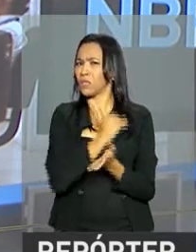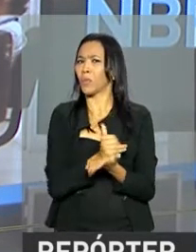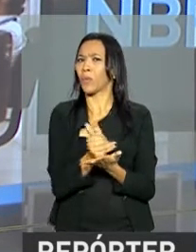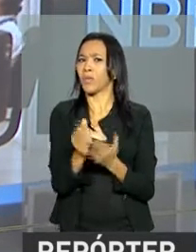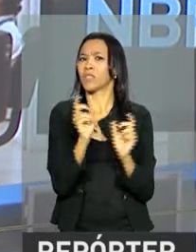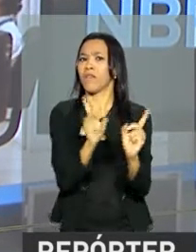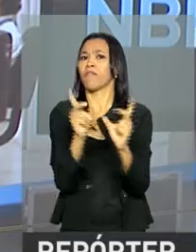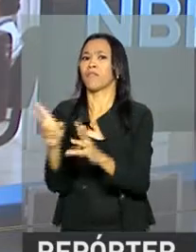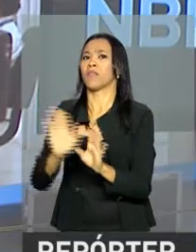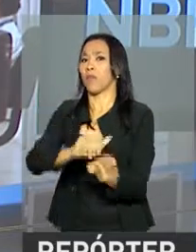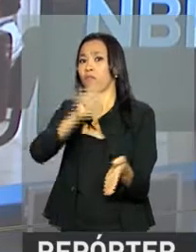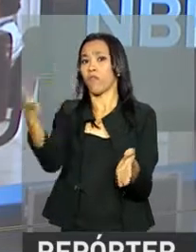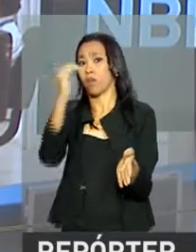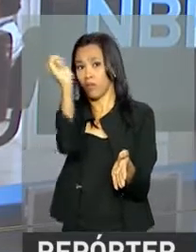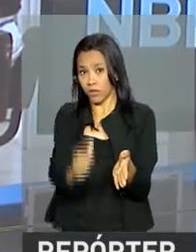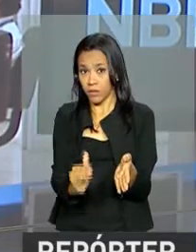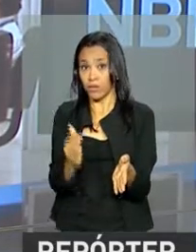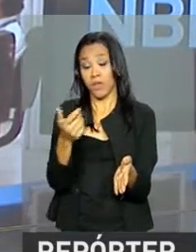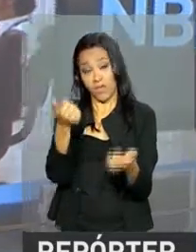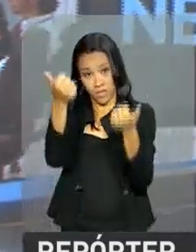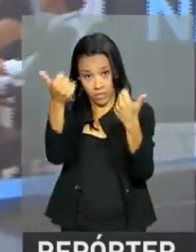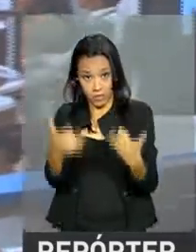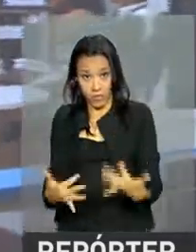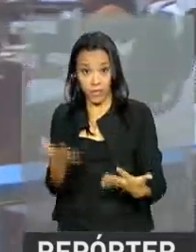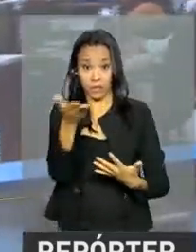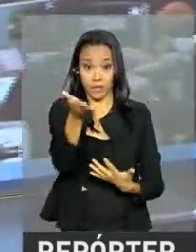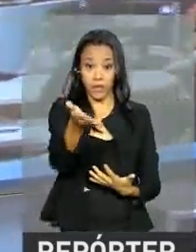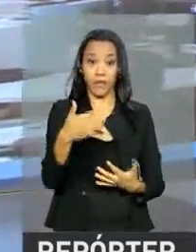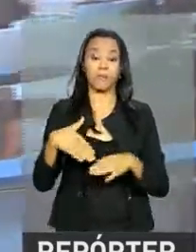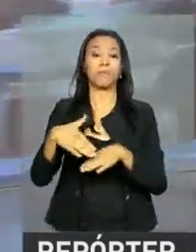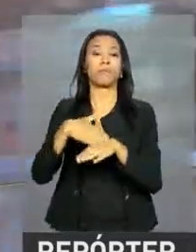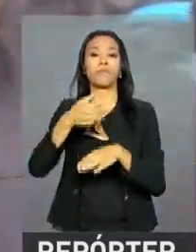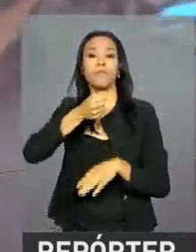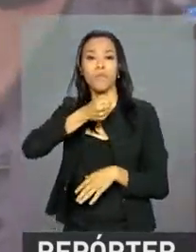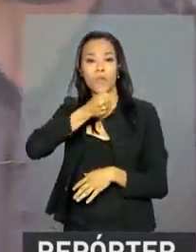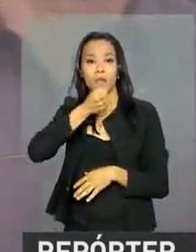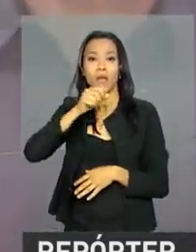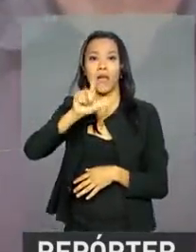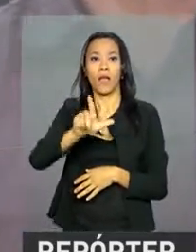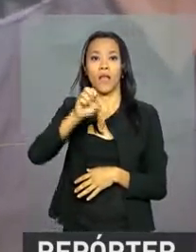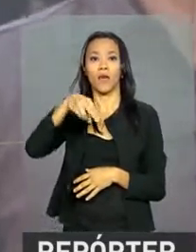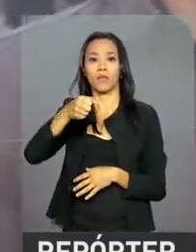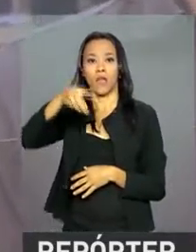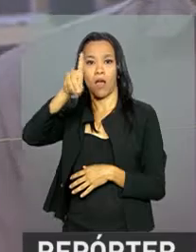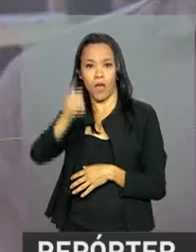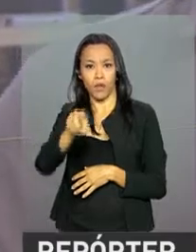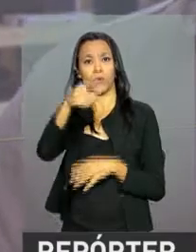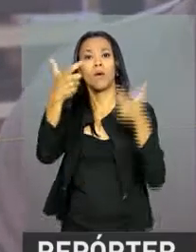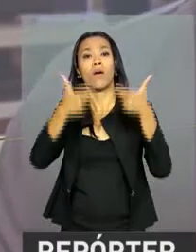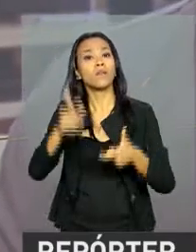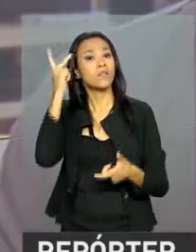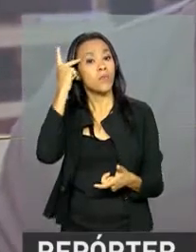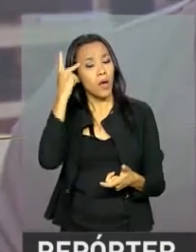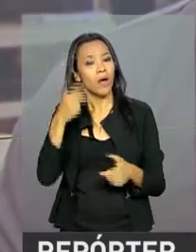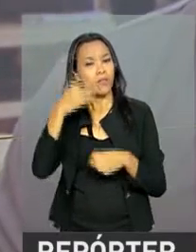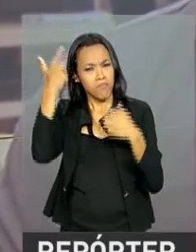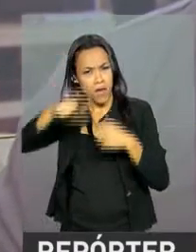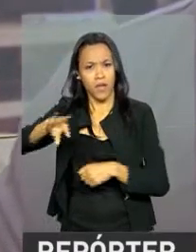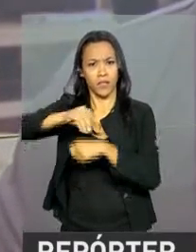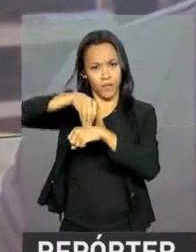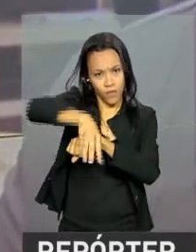do produto no país sobre esse assunto a gente vai começar agora um repórter leonardo meira que está na nossa redação lá em são paulo e tem mais